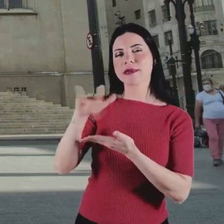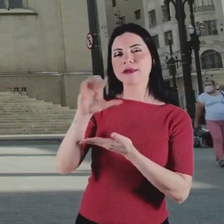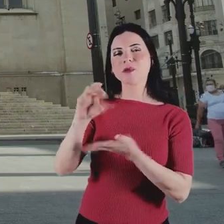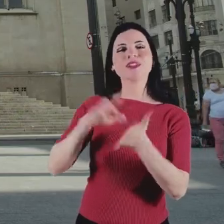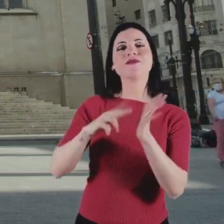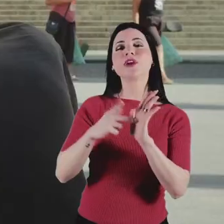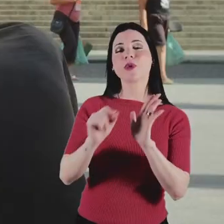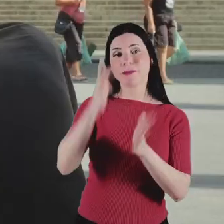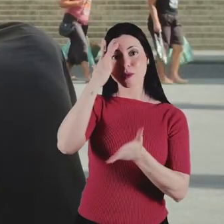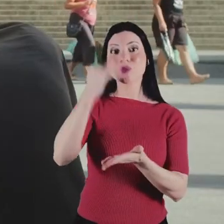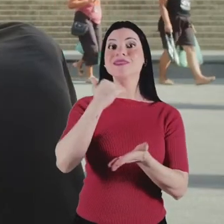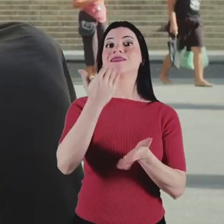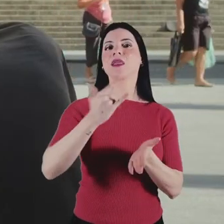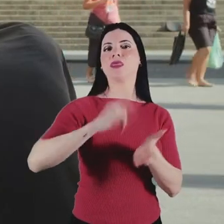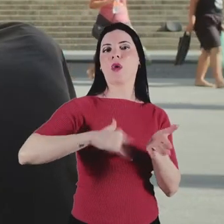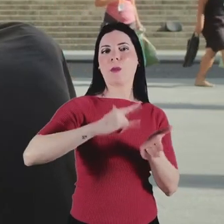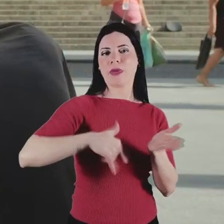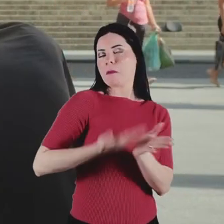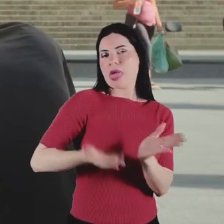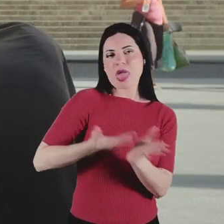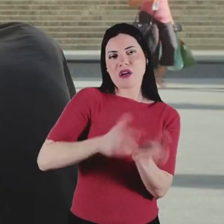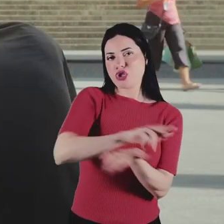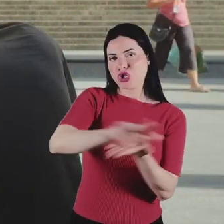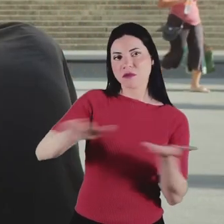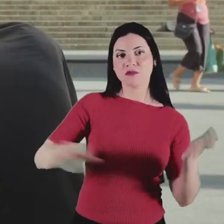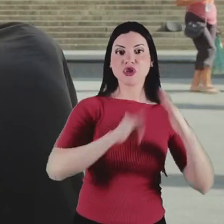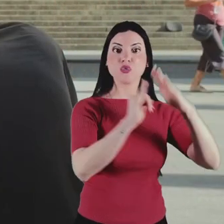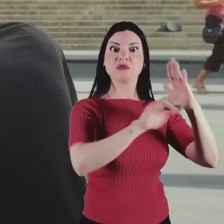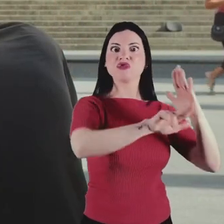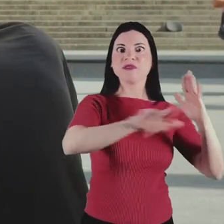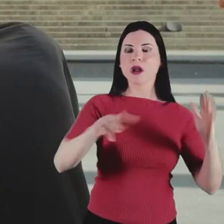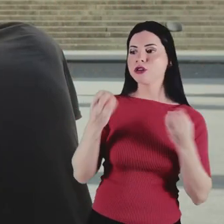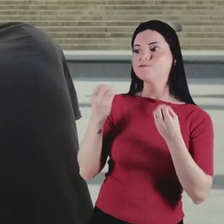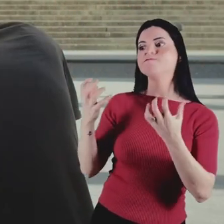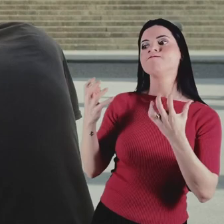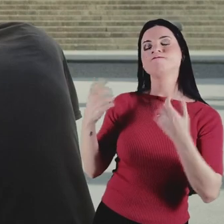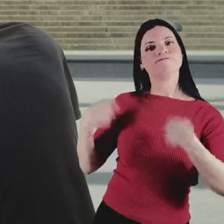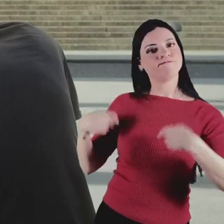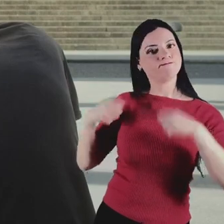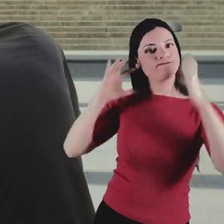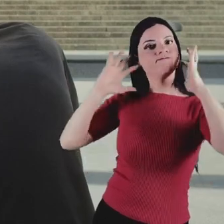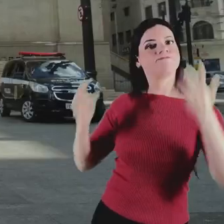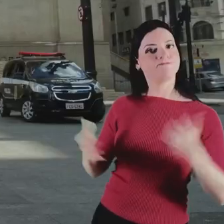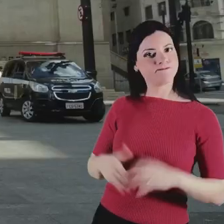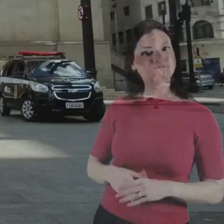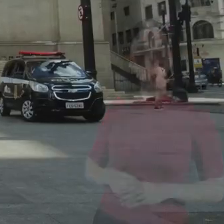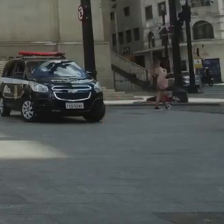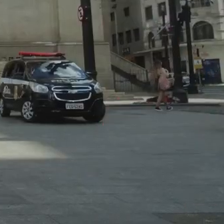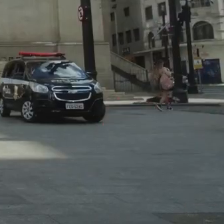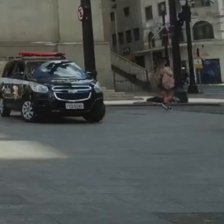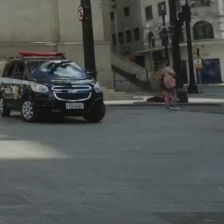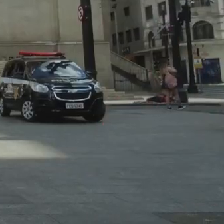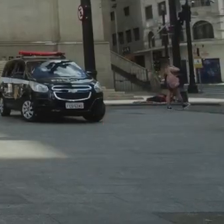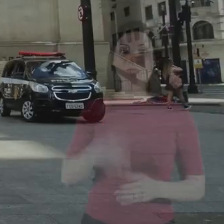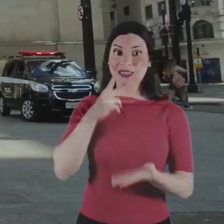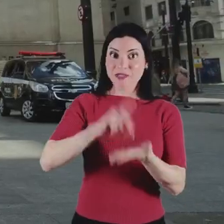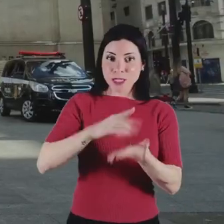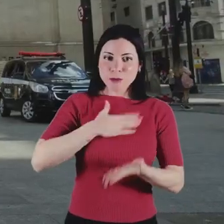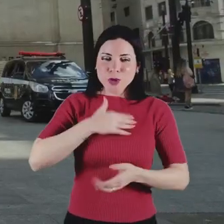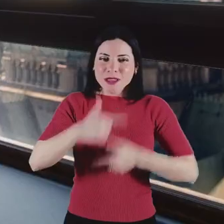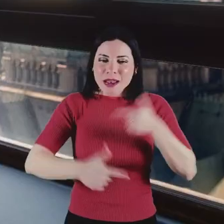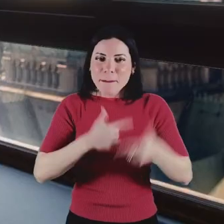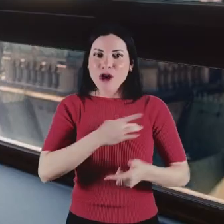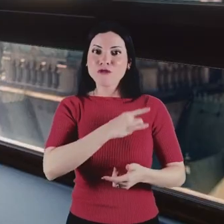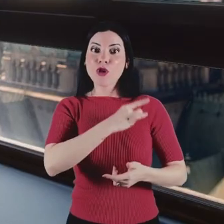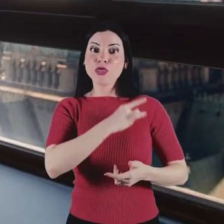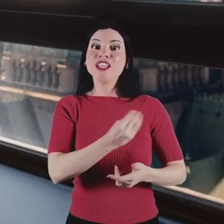Da falta de documentos para as pessoas em situação de rua foi uma coisa que chamou a atenção das diversas instituições. Na